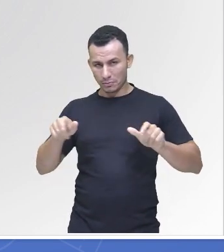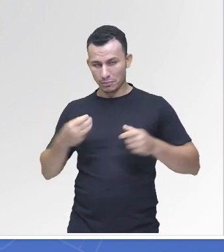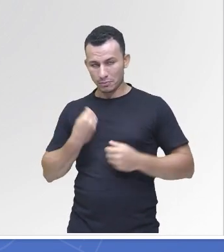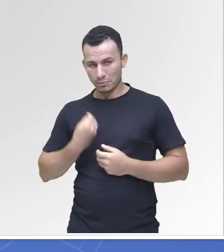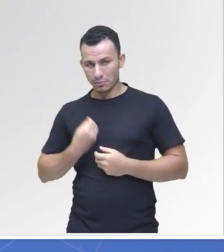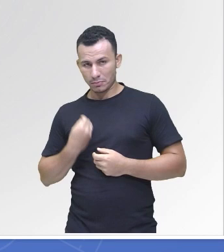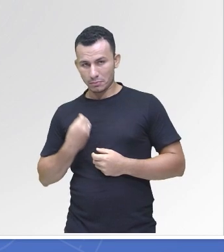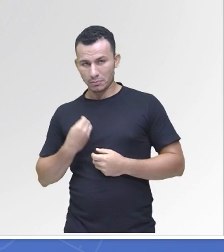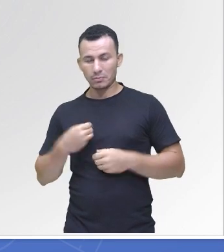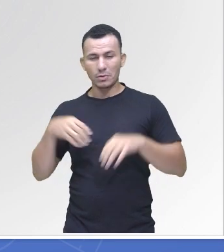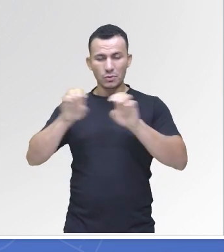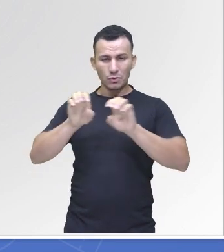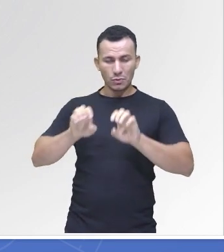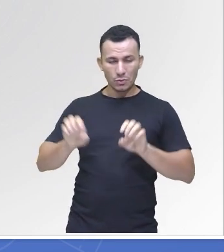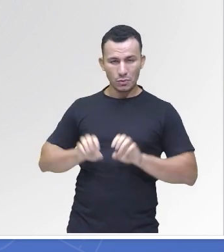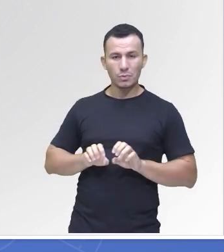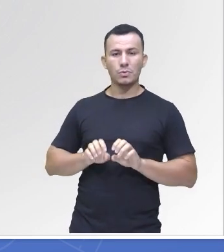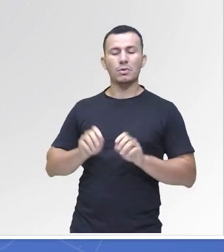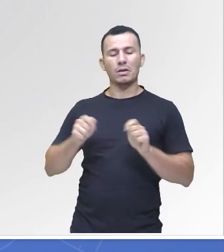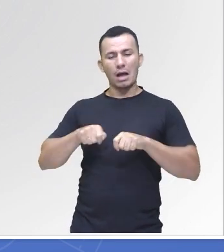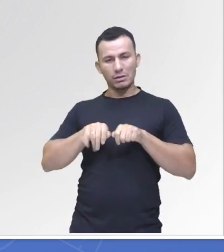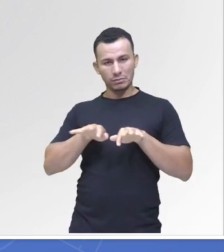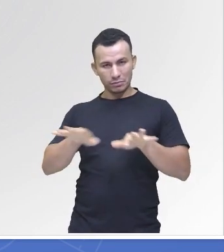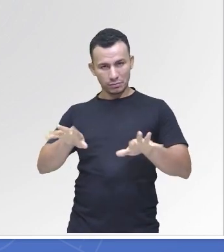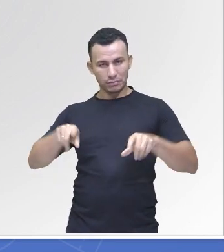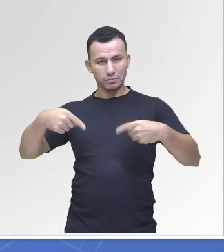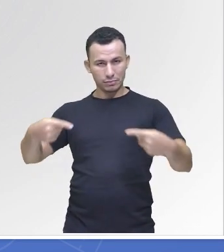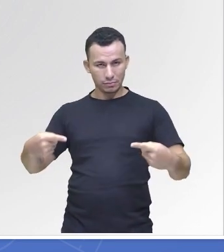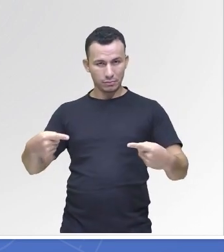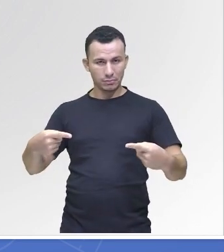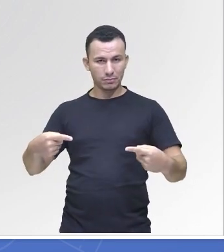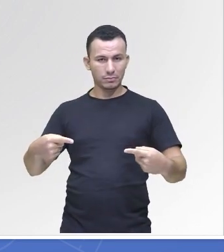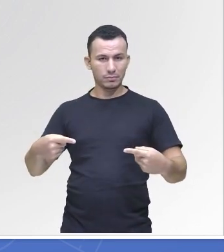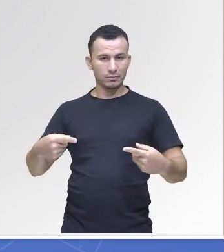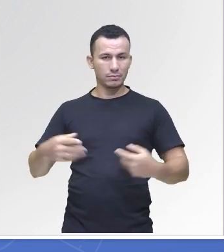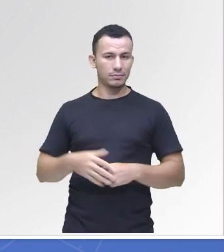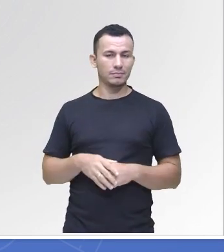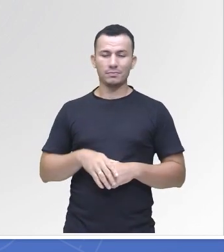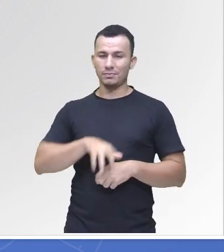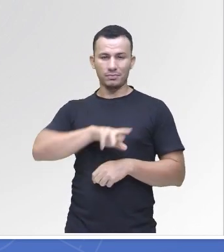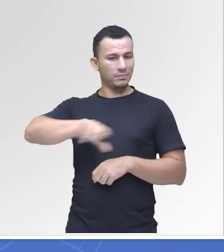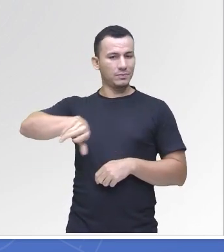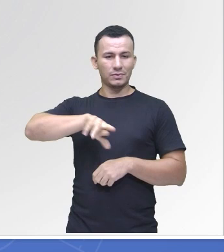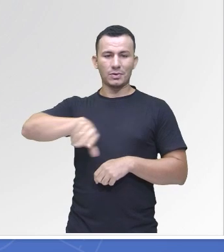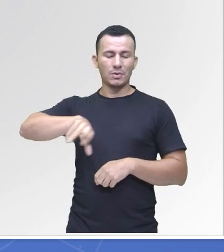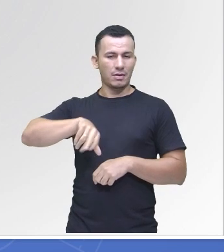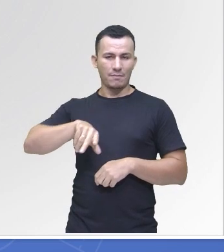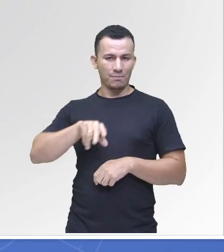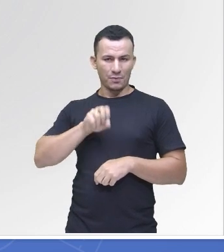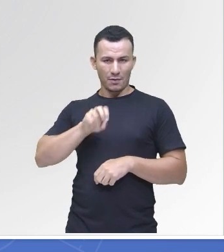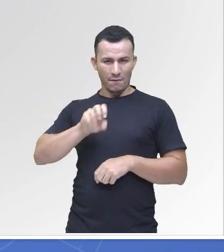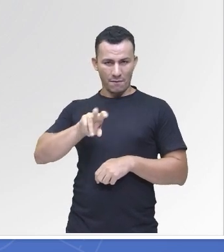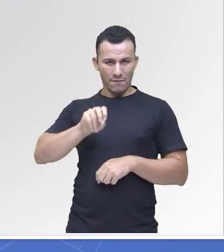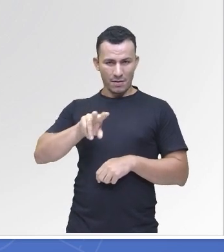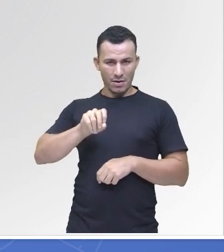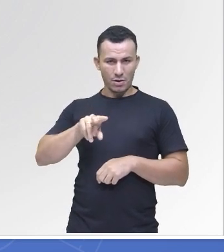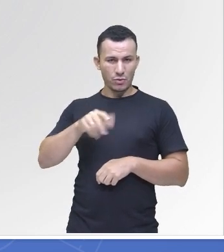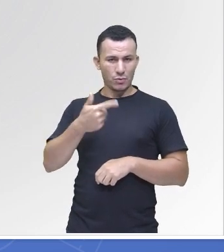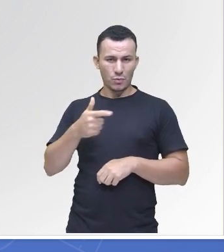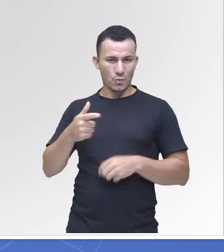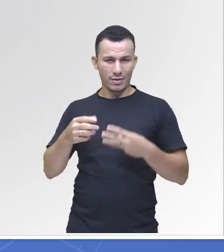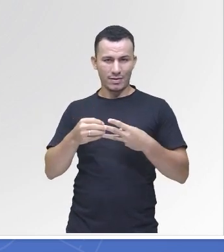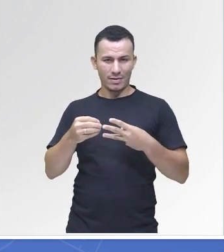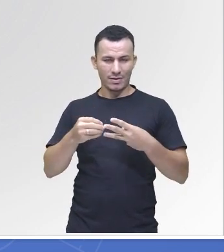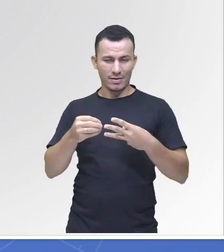estrutura celular, capacidade de reprodução. Então, a gente já sabe que essa alternativa está errada, né? Porque o vírus nem é considerado uma